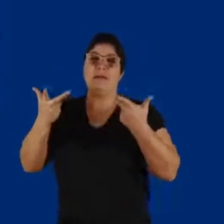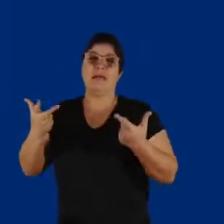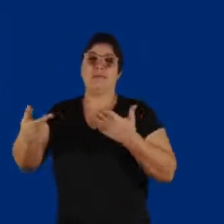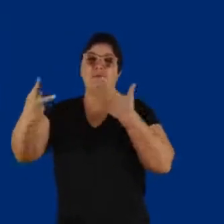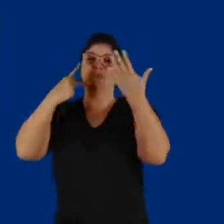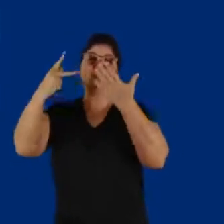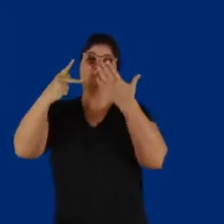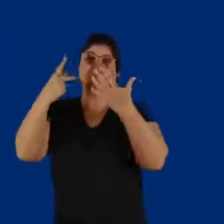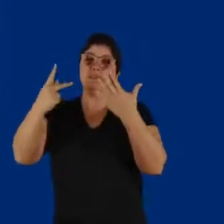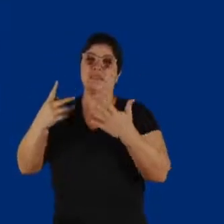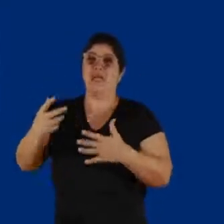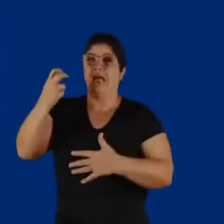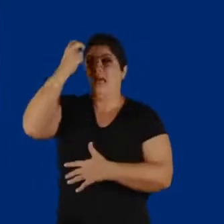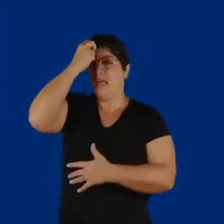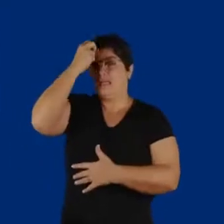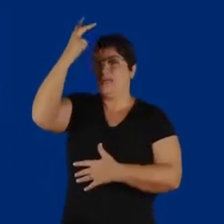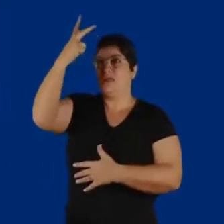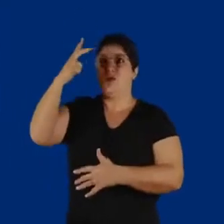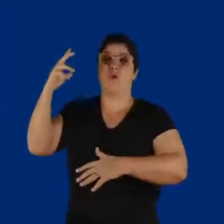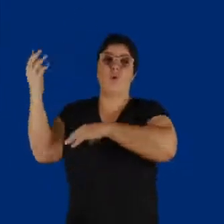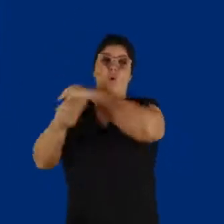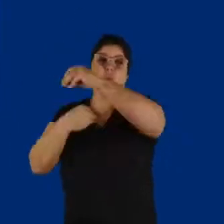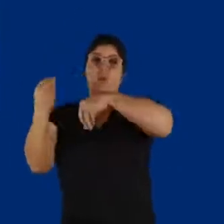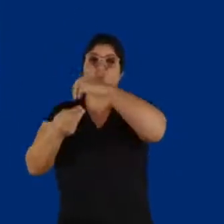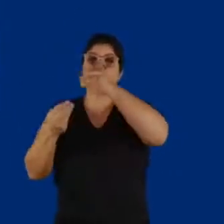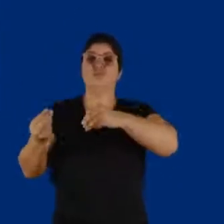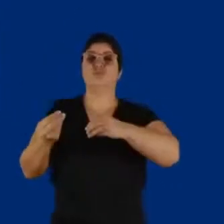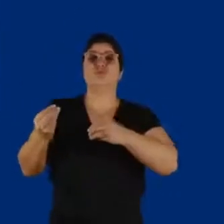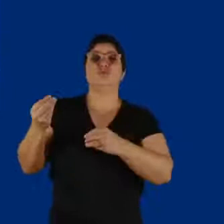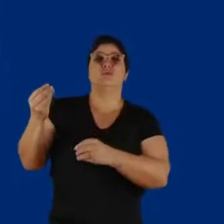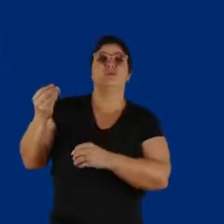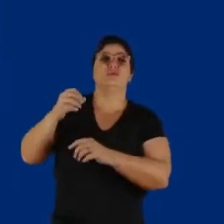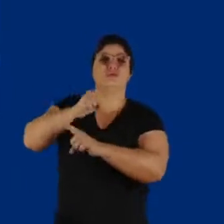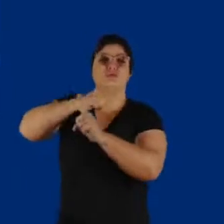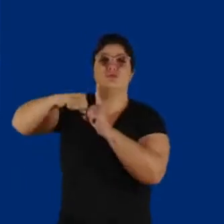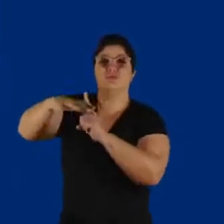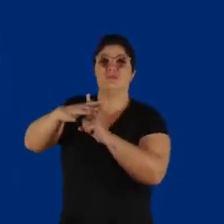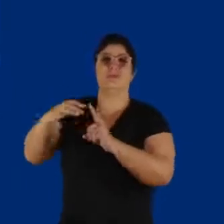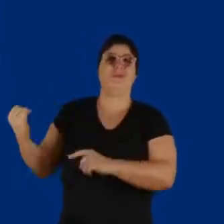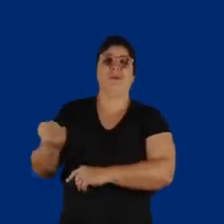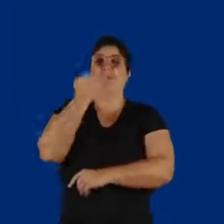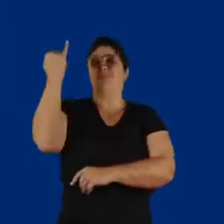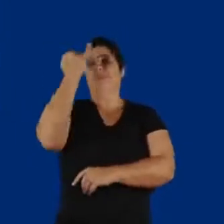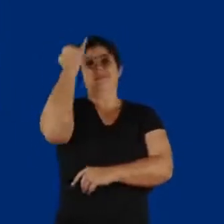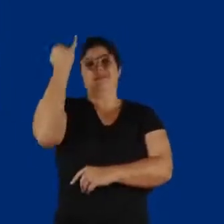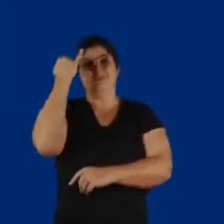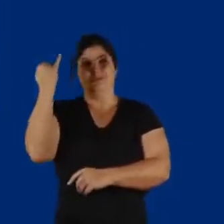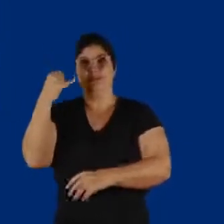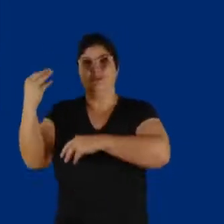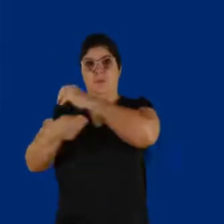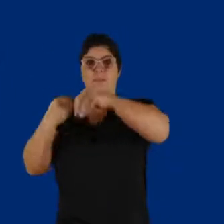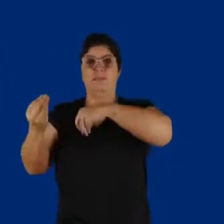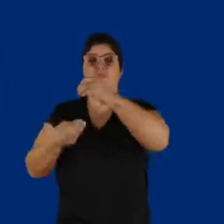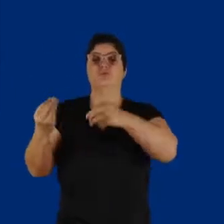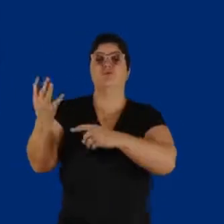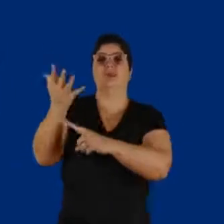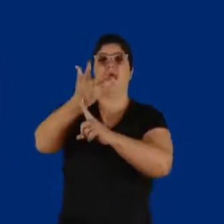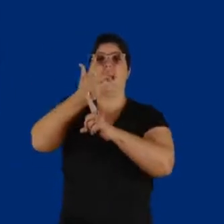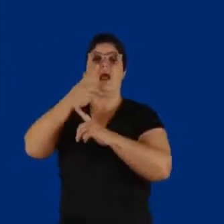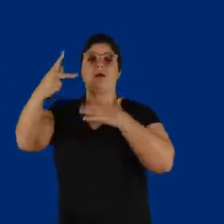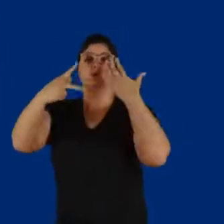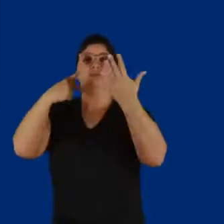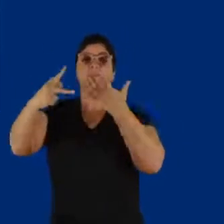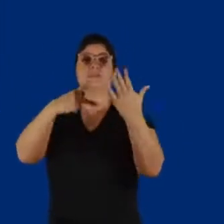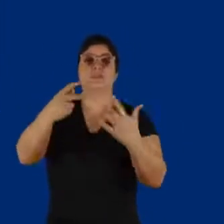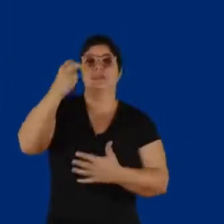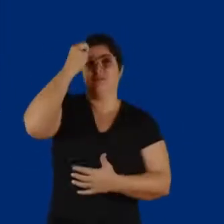melhor combina a arte e a ciência, a medicina, a psiquiatria, a cultura, nessa